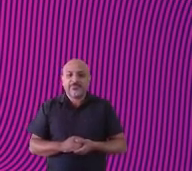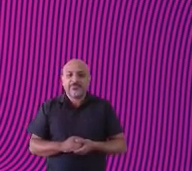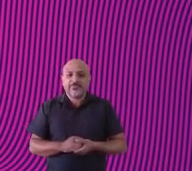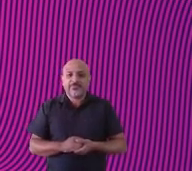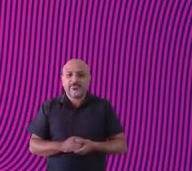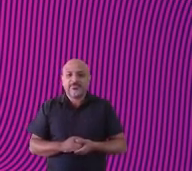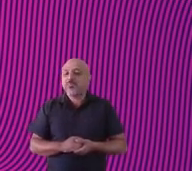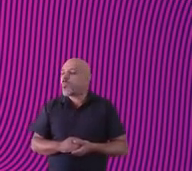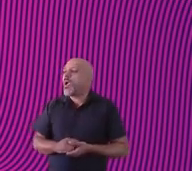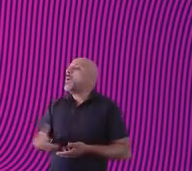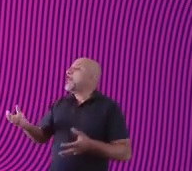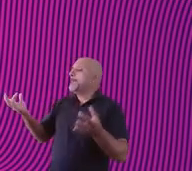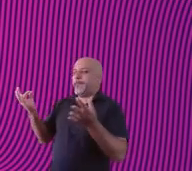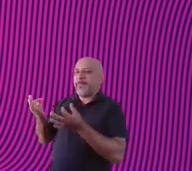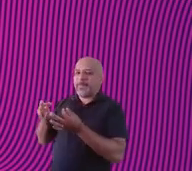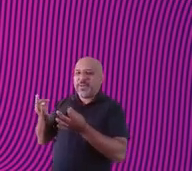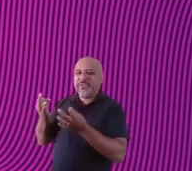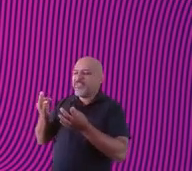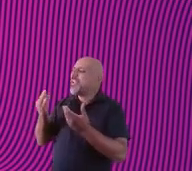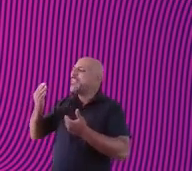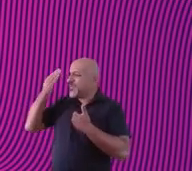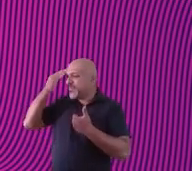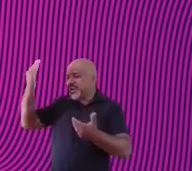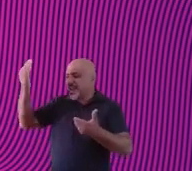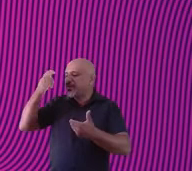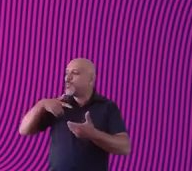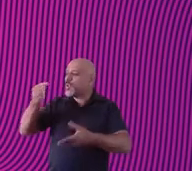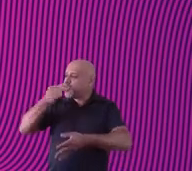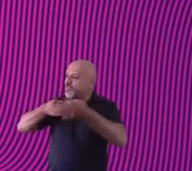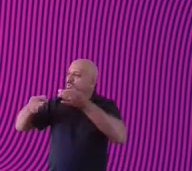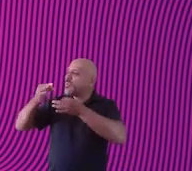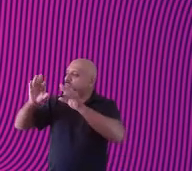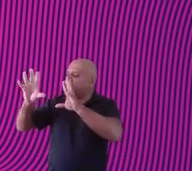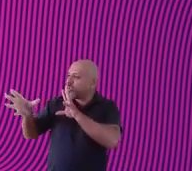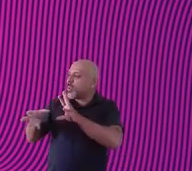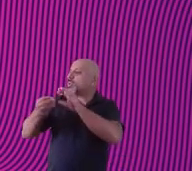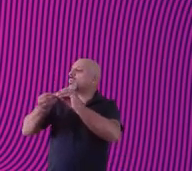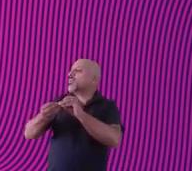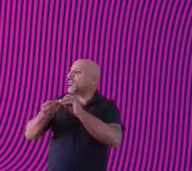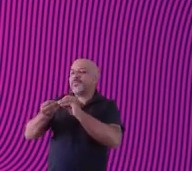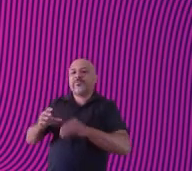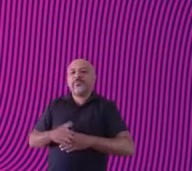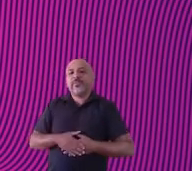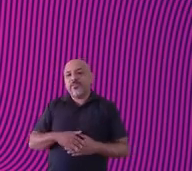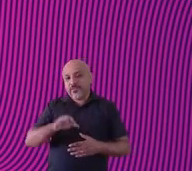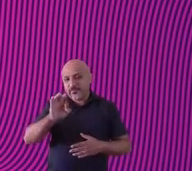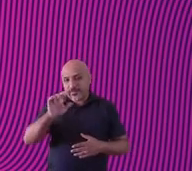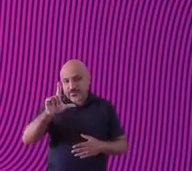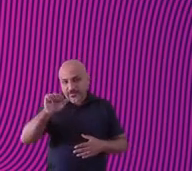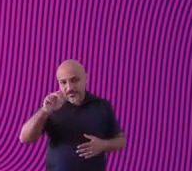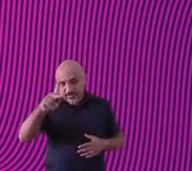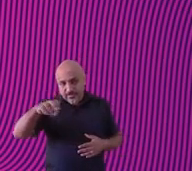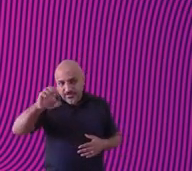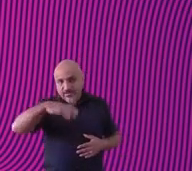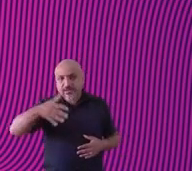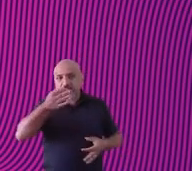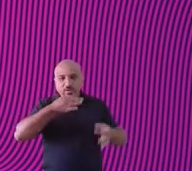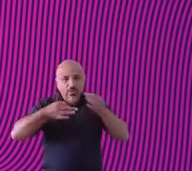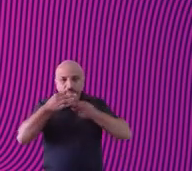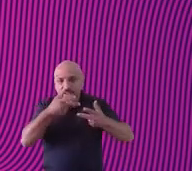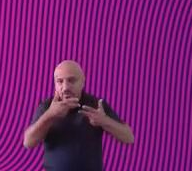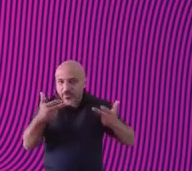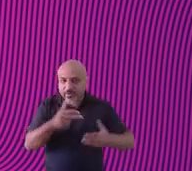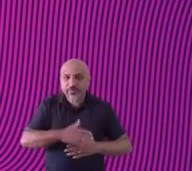Oi gente obrigado pela naquelas considerações não é Perini duas vezes a gente comentar alguma